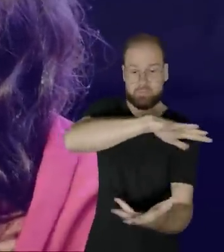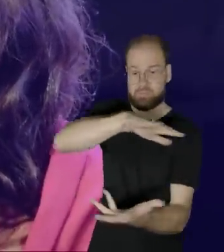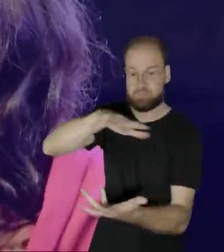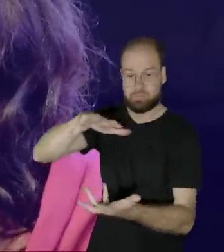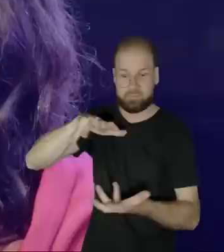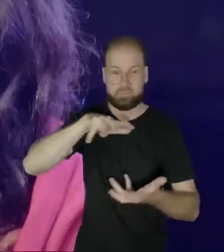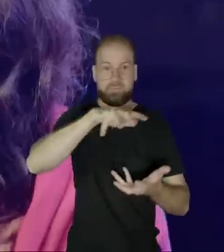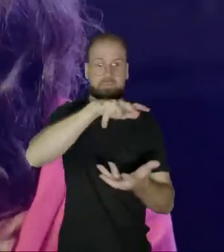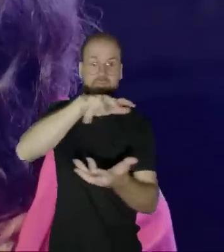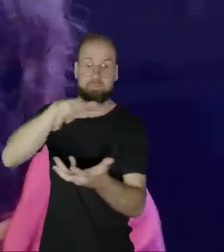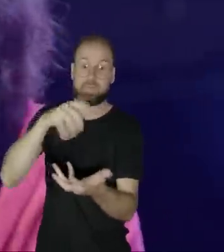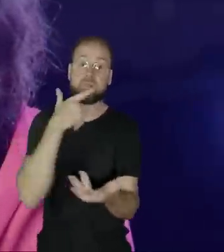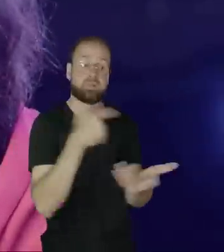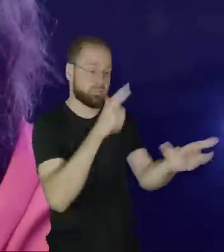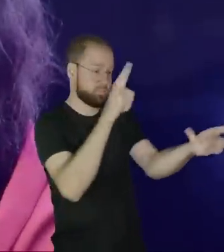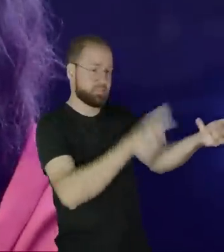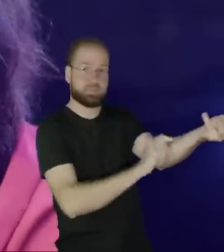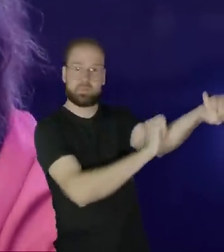Era o sangue